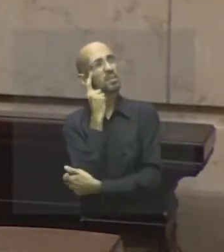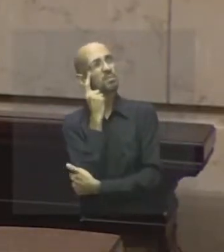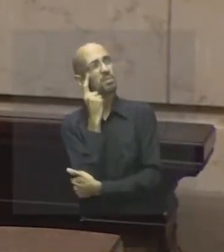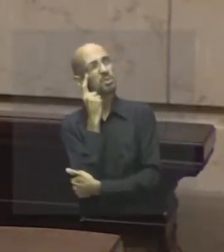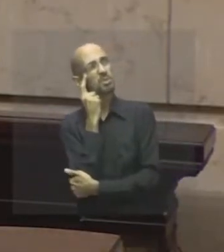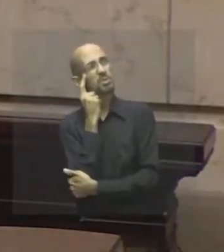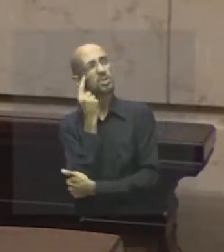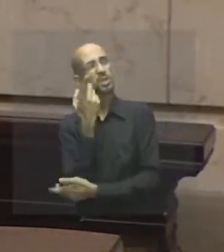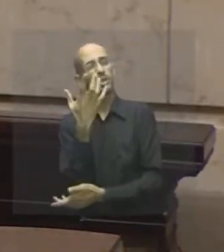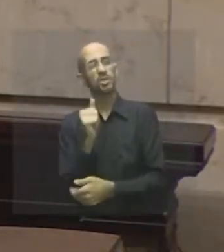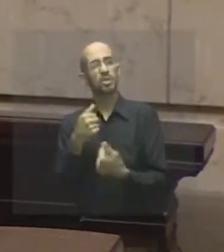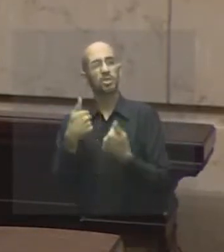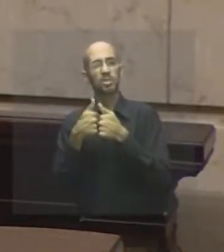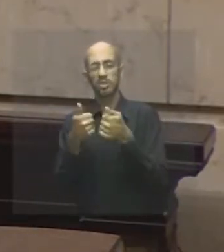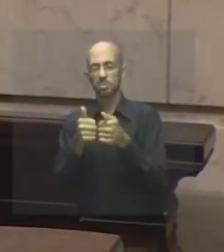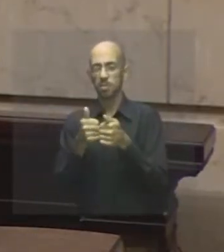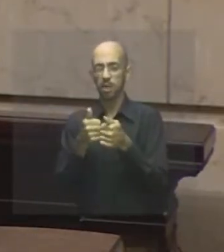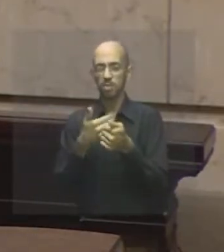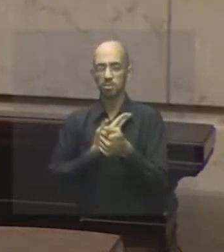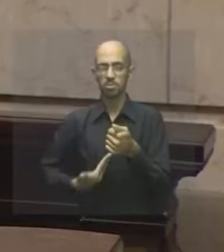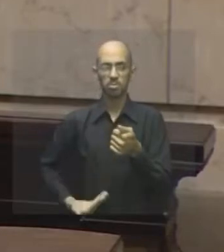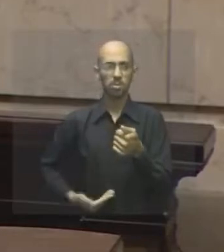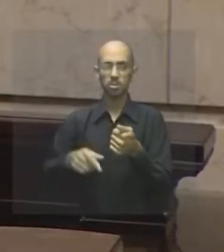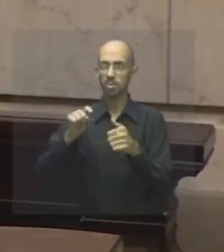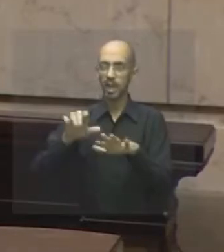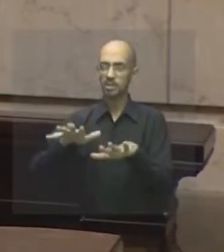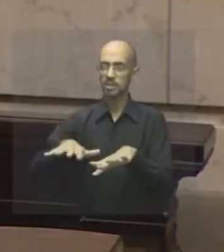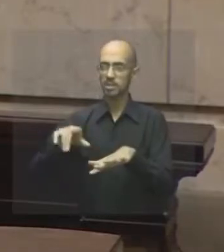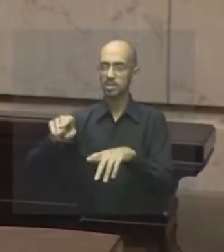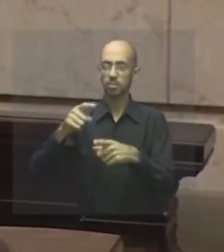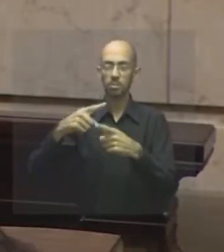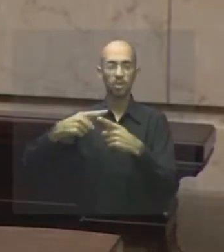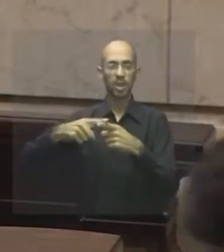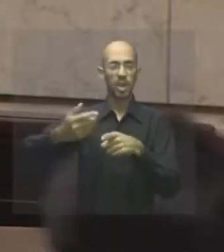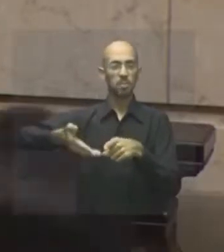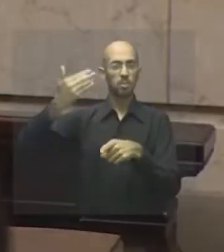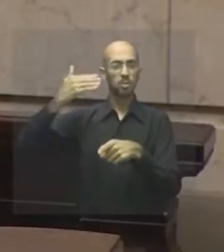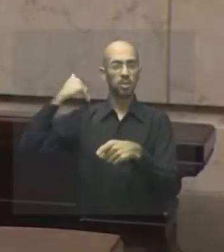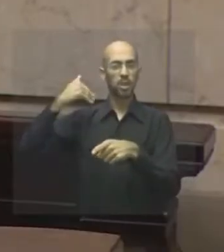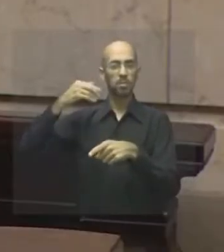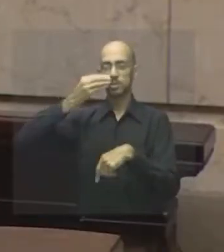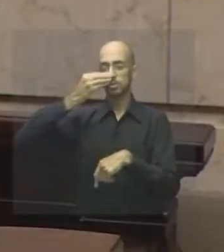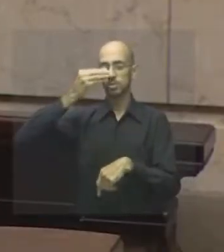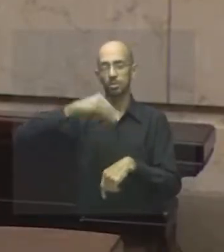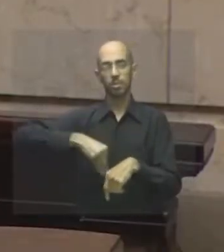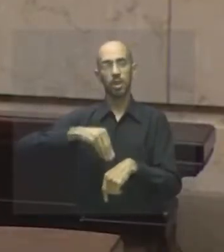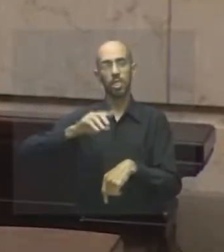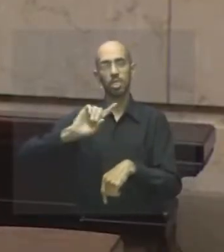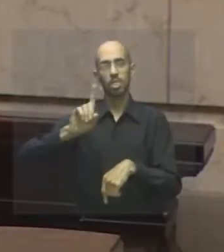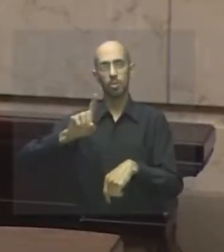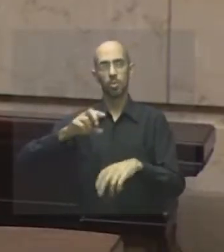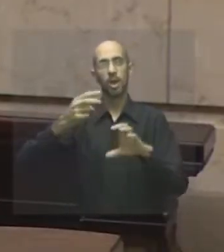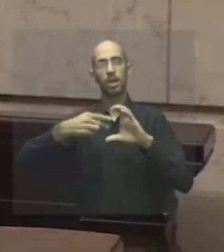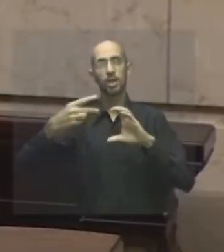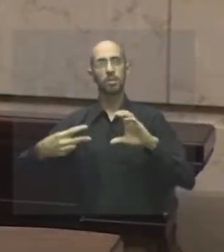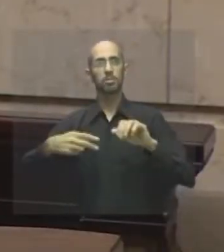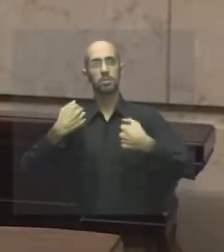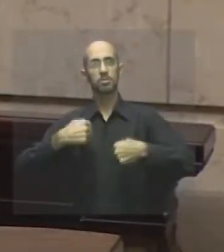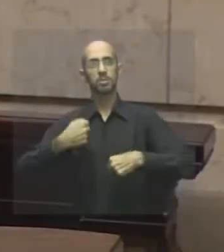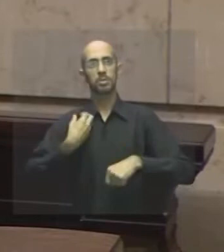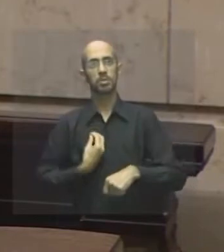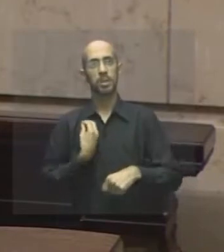poxa, o transporte público está assim hoje porque nós deixamos lá atrás. É hora da Câmara cada vez mais participar como